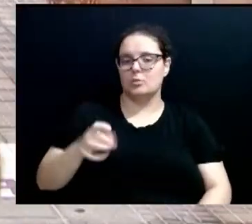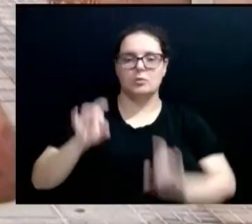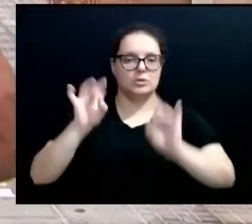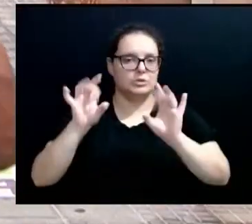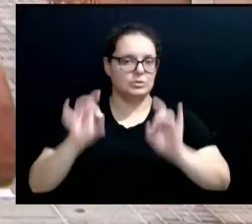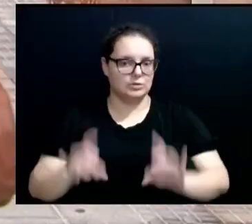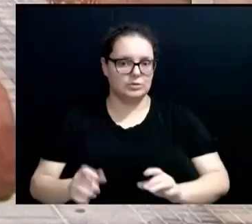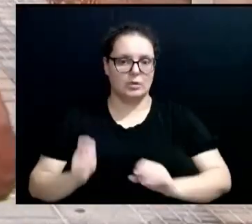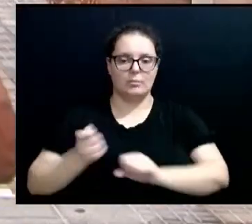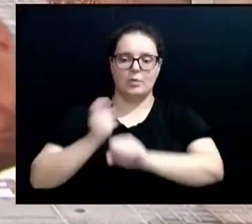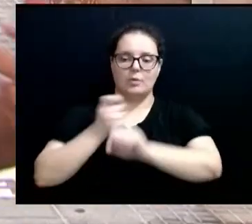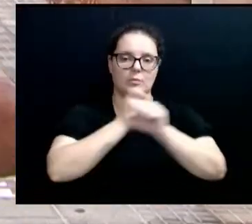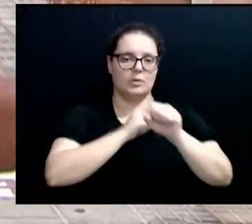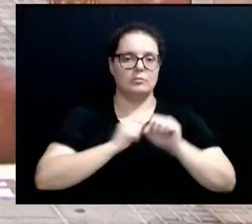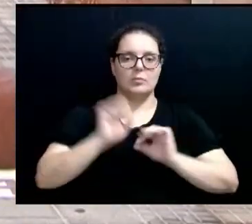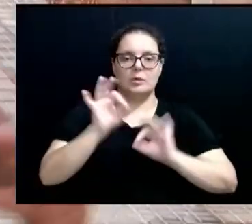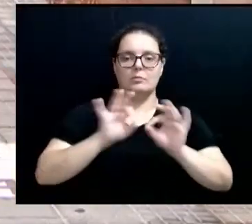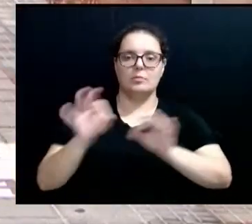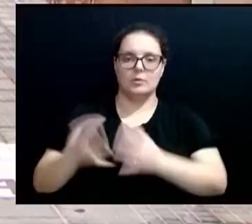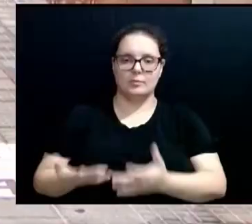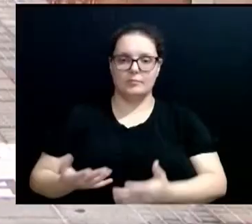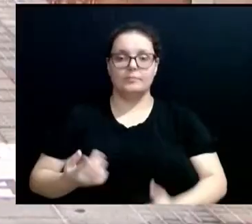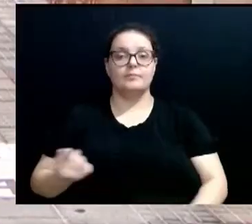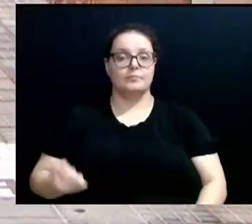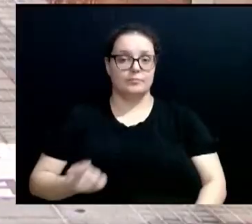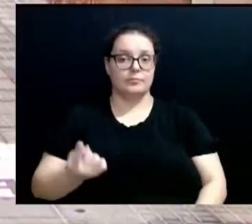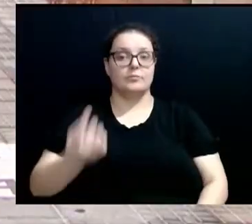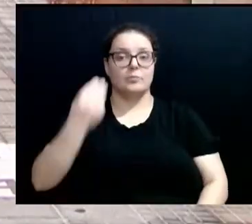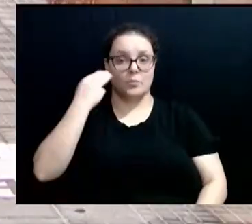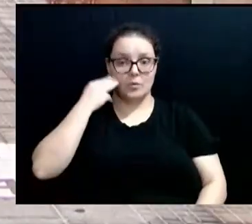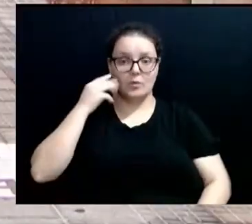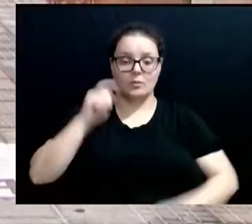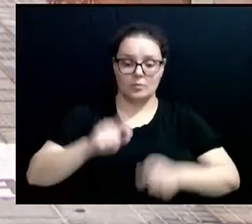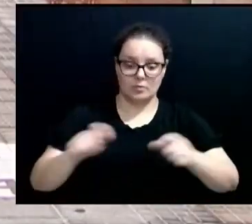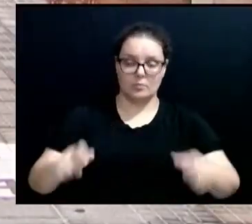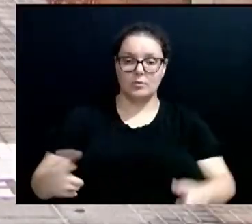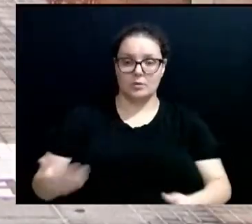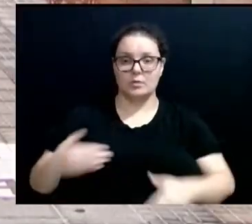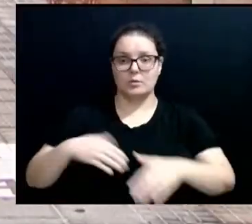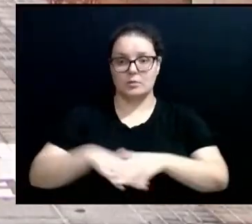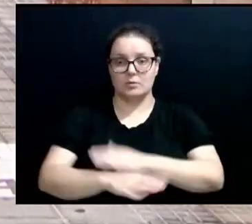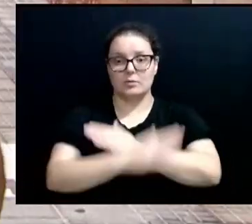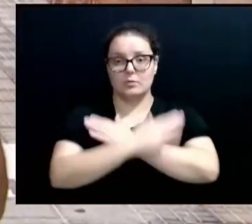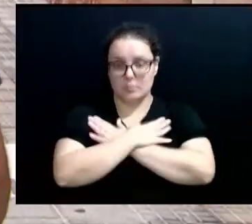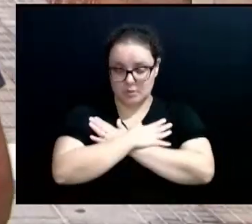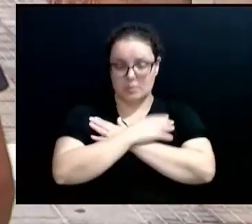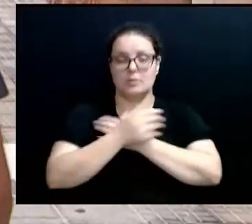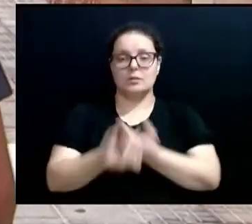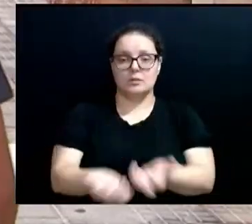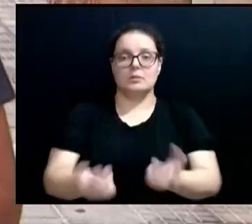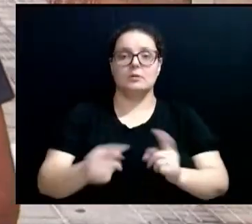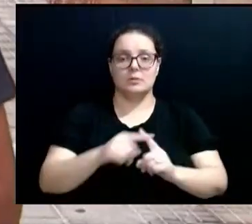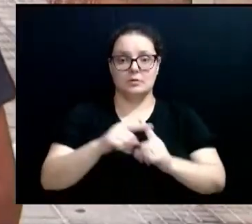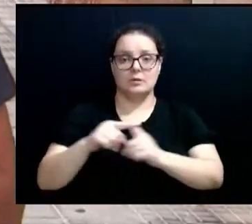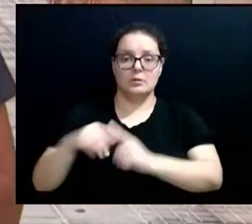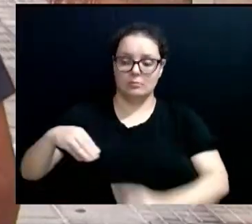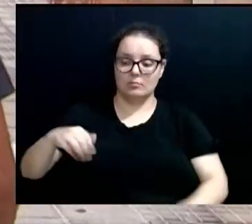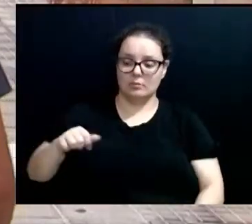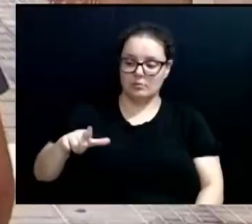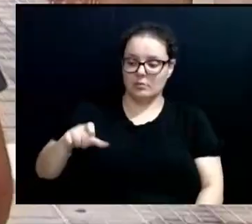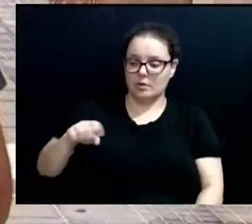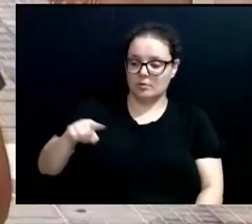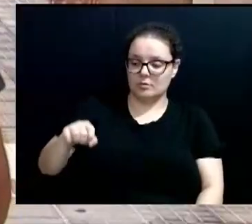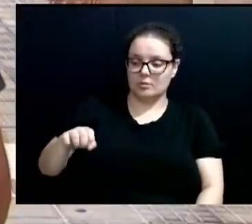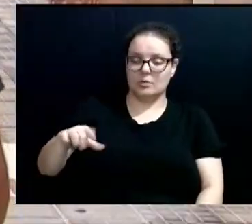esculpidas para eternizar a memória daqueles que estão enterrados nesses mausoléus. E isso passou a ser um